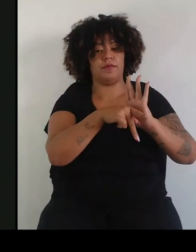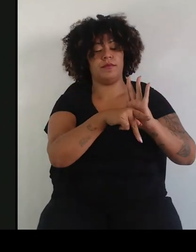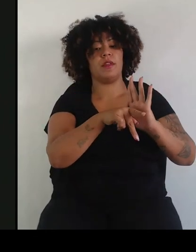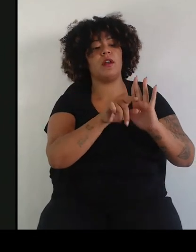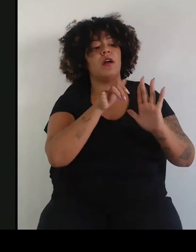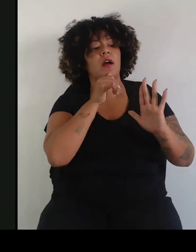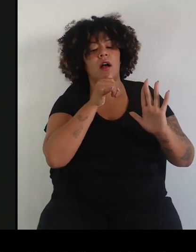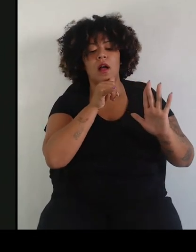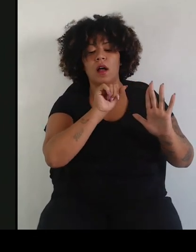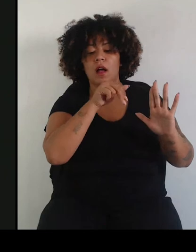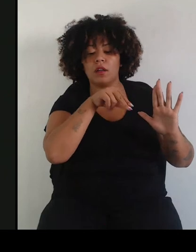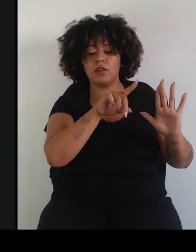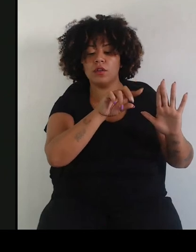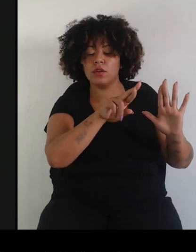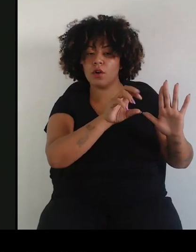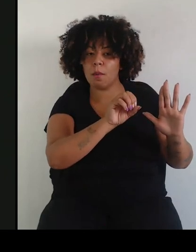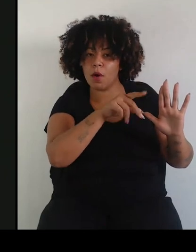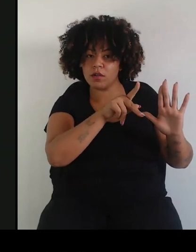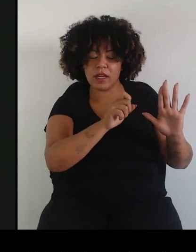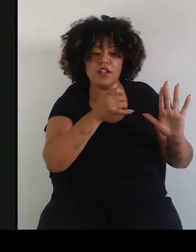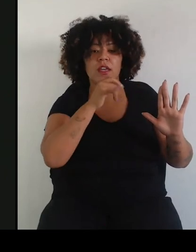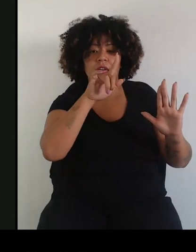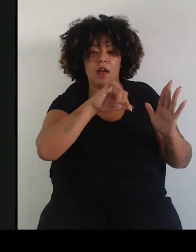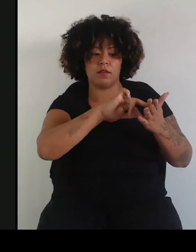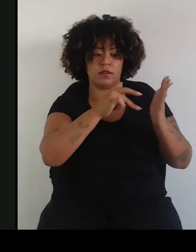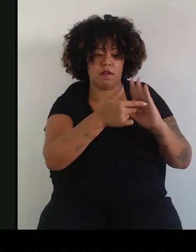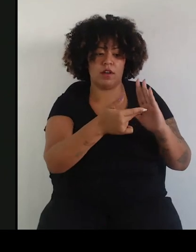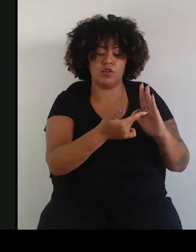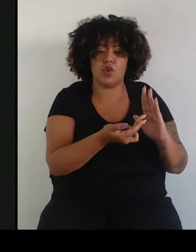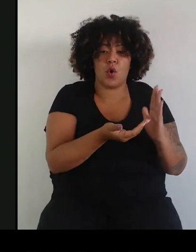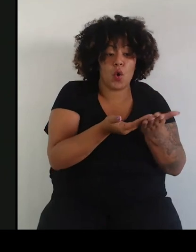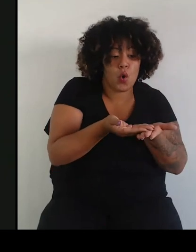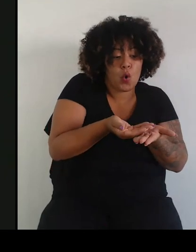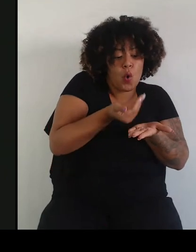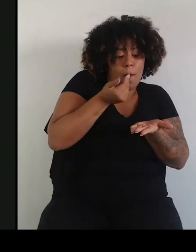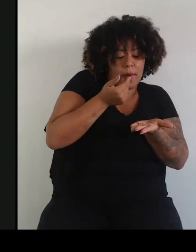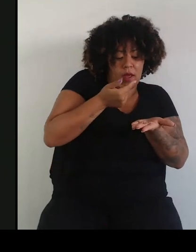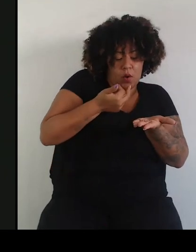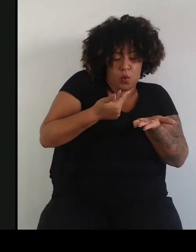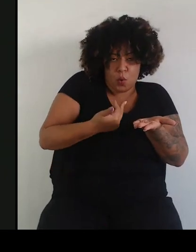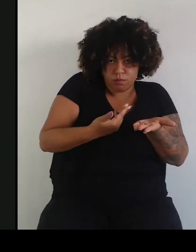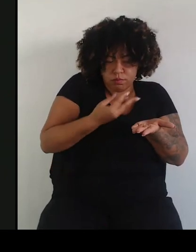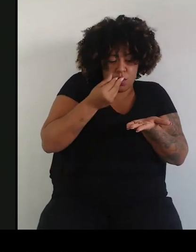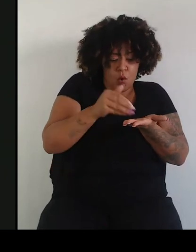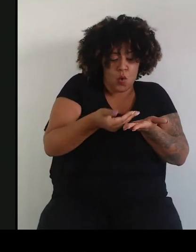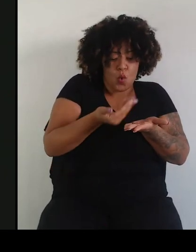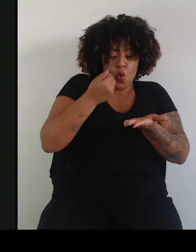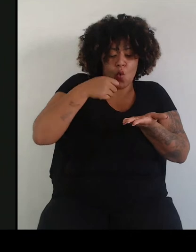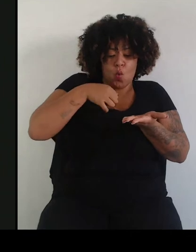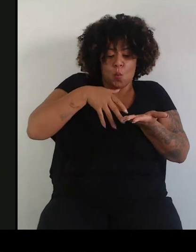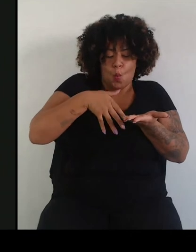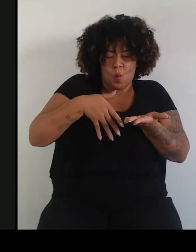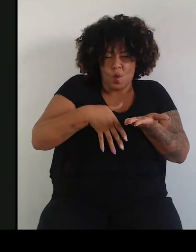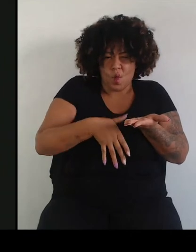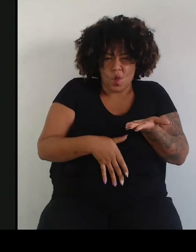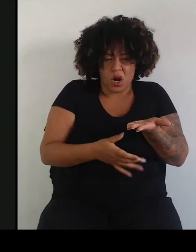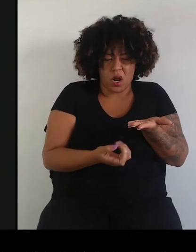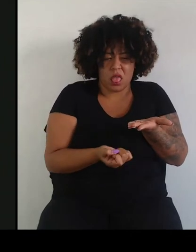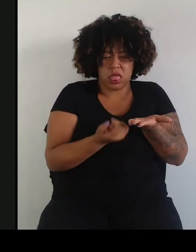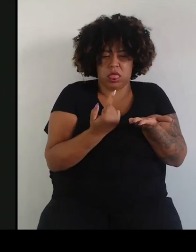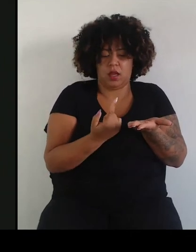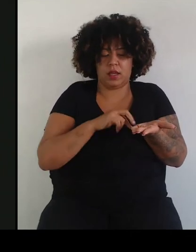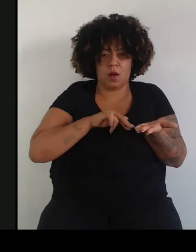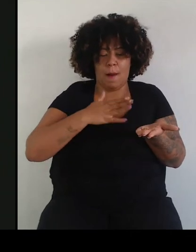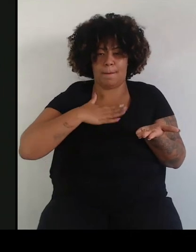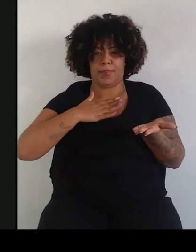interessa o que não é meu a estética da antropofagia tinha por objetivo buscar